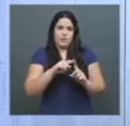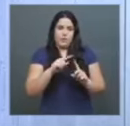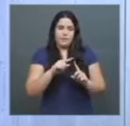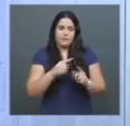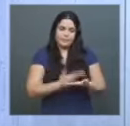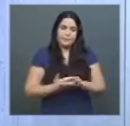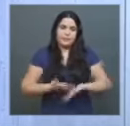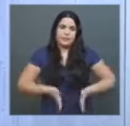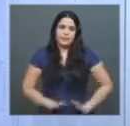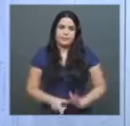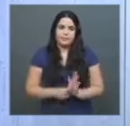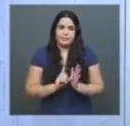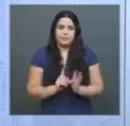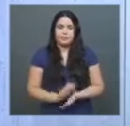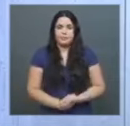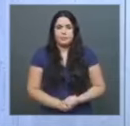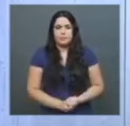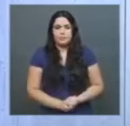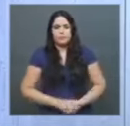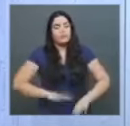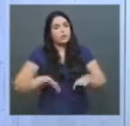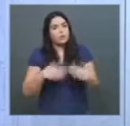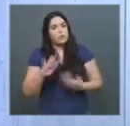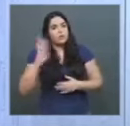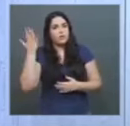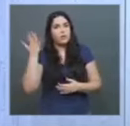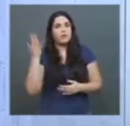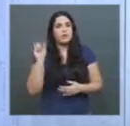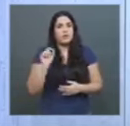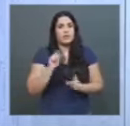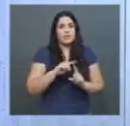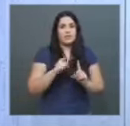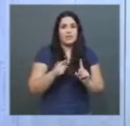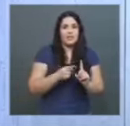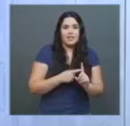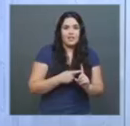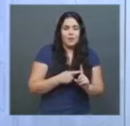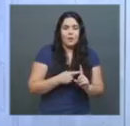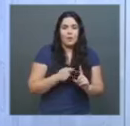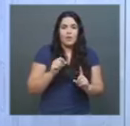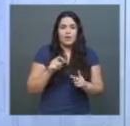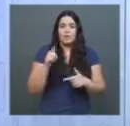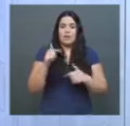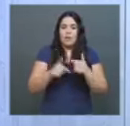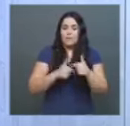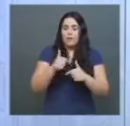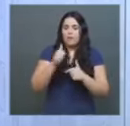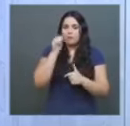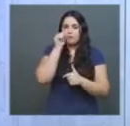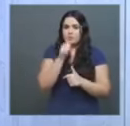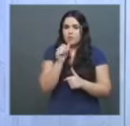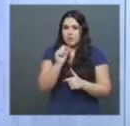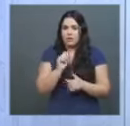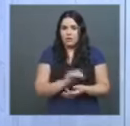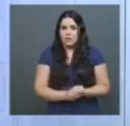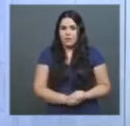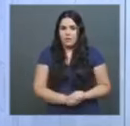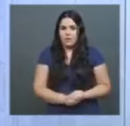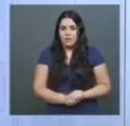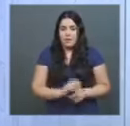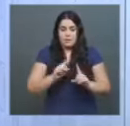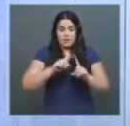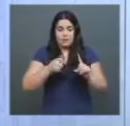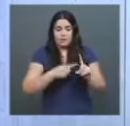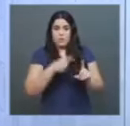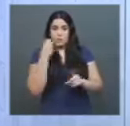E quando acontece essa gestação, é um trabalho com essa mulher tanto para que essa gestação saia bem e